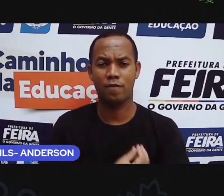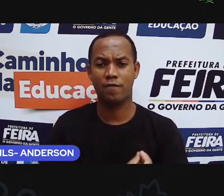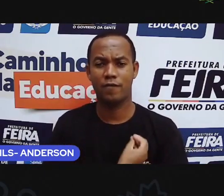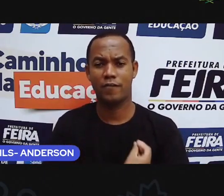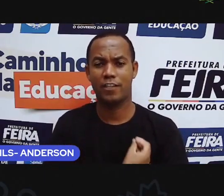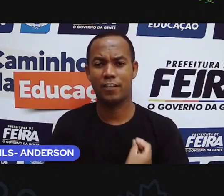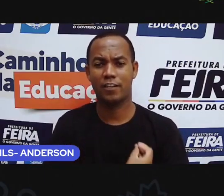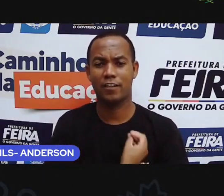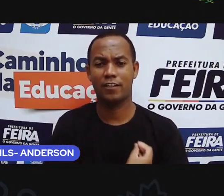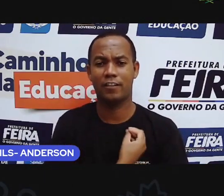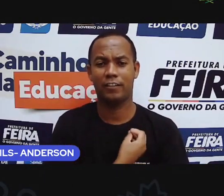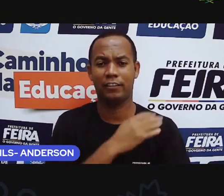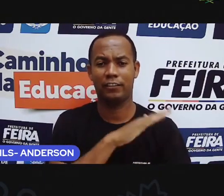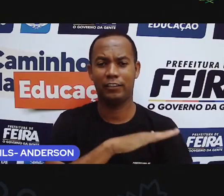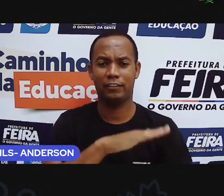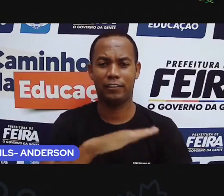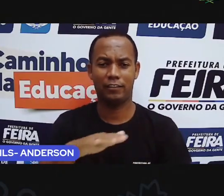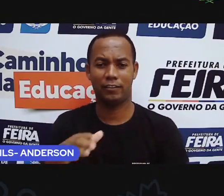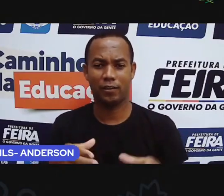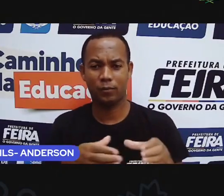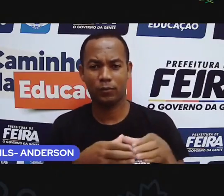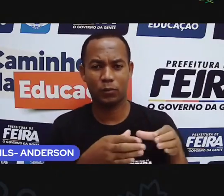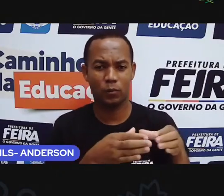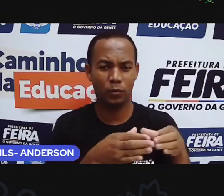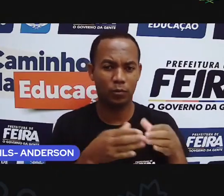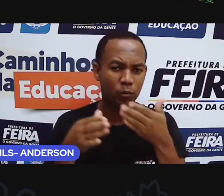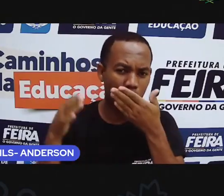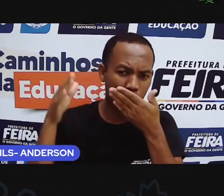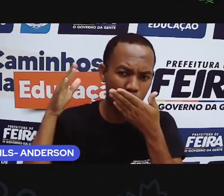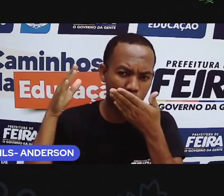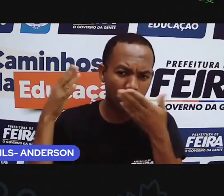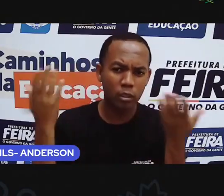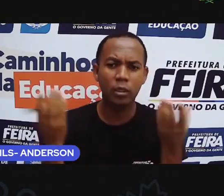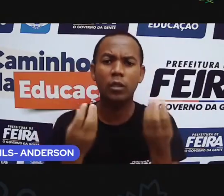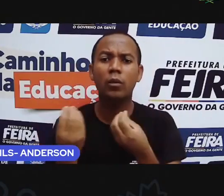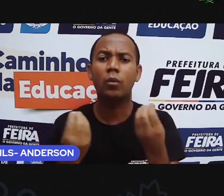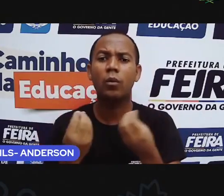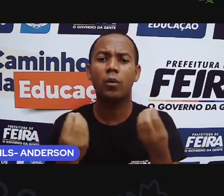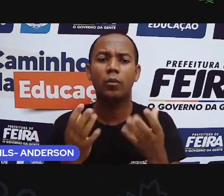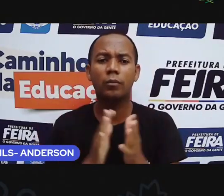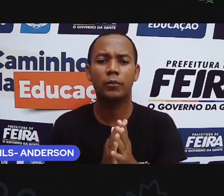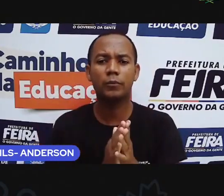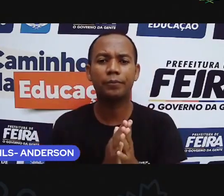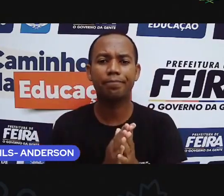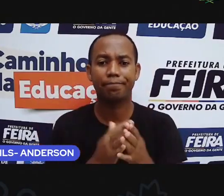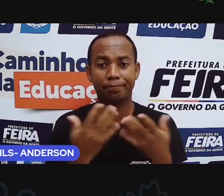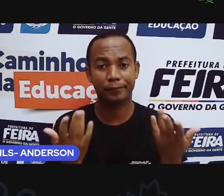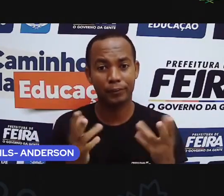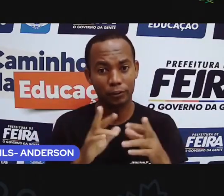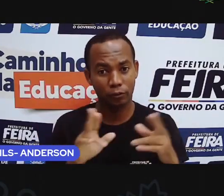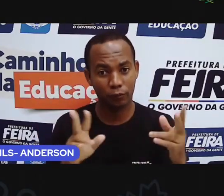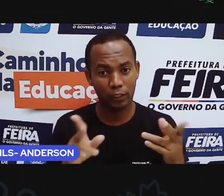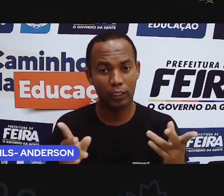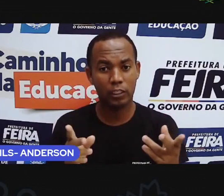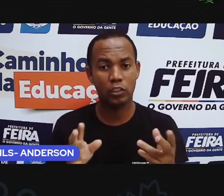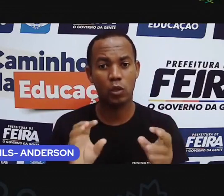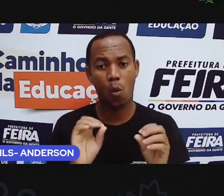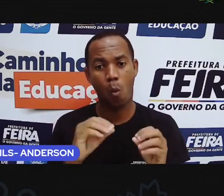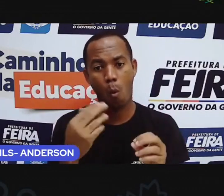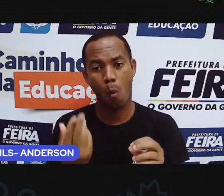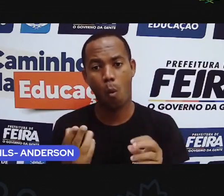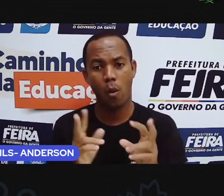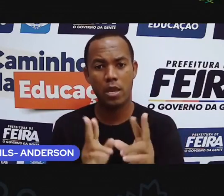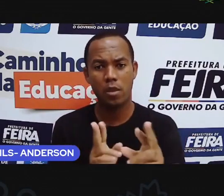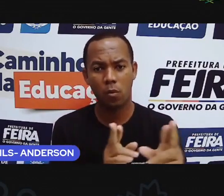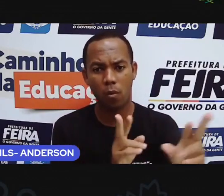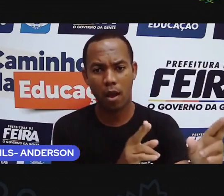né? Nas tribos, o que será que difere da vida delas para a vida de vocês? Já podemos começar a pensar sobre